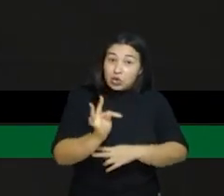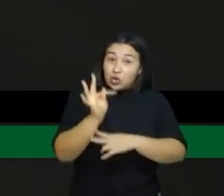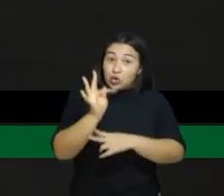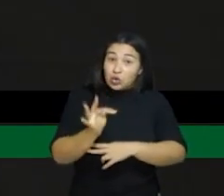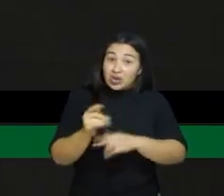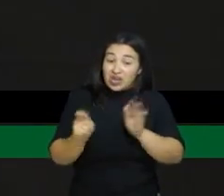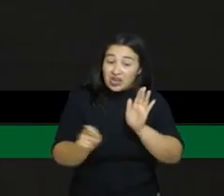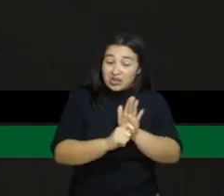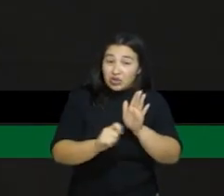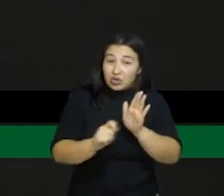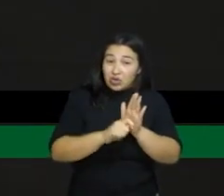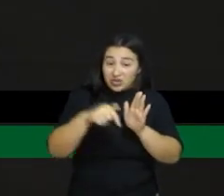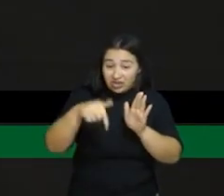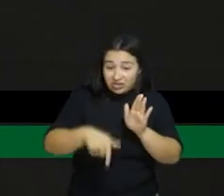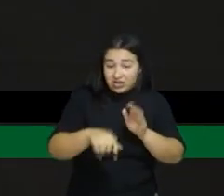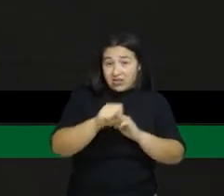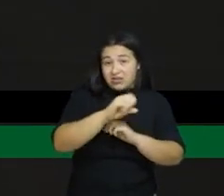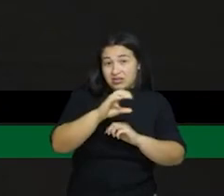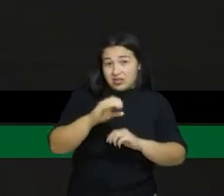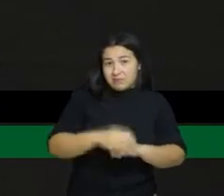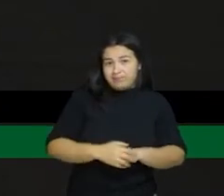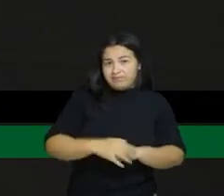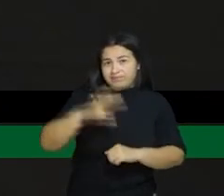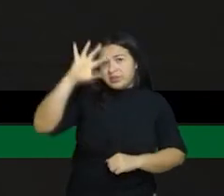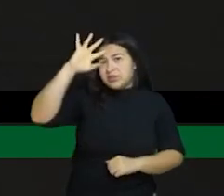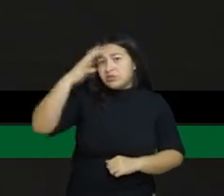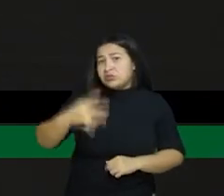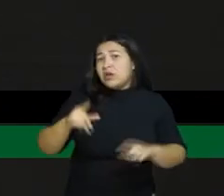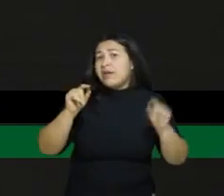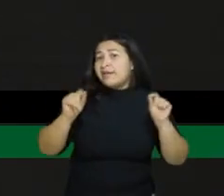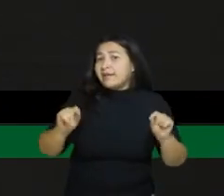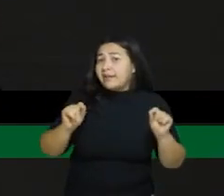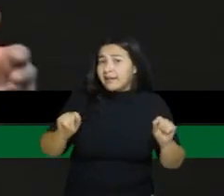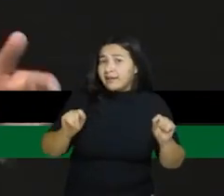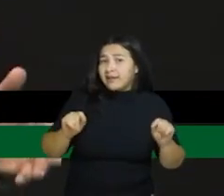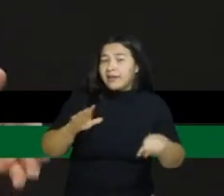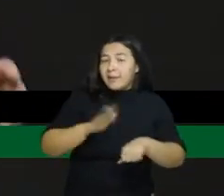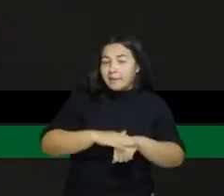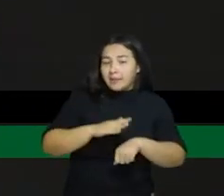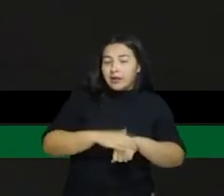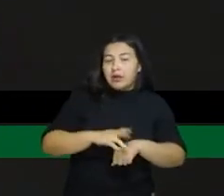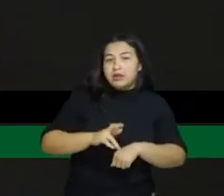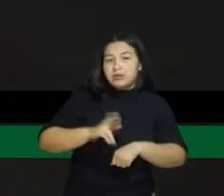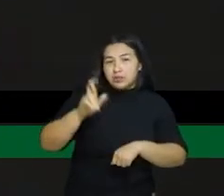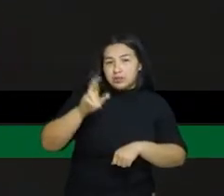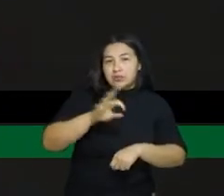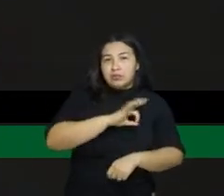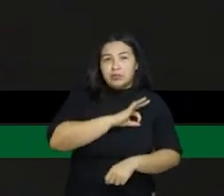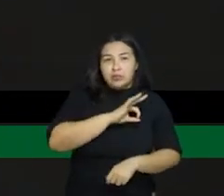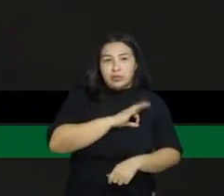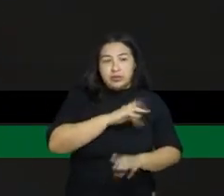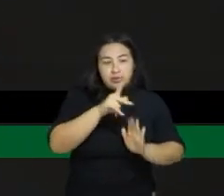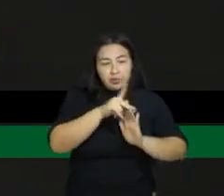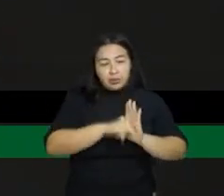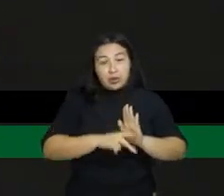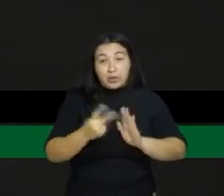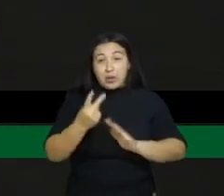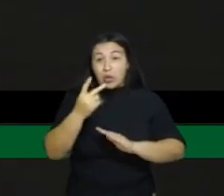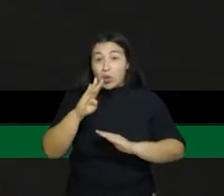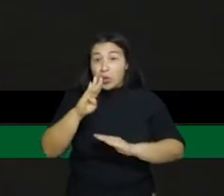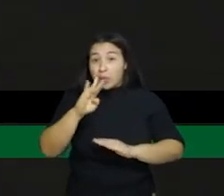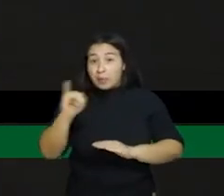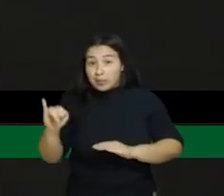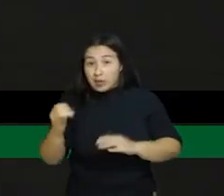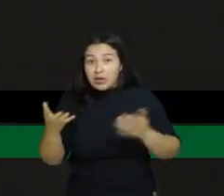Santa Catarina. É resultado, nós apresentamos em 5 meses. Um programa que custava 2 milhões e agora está